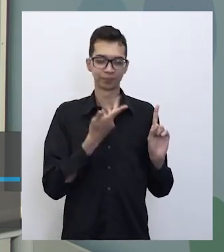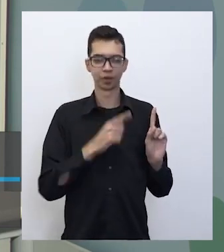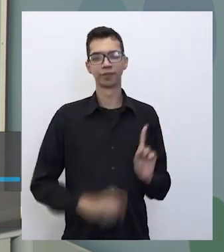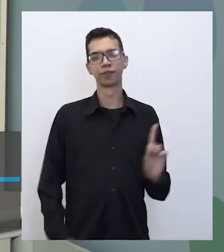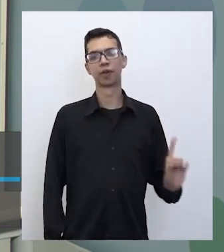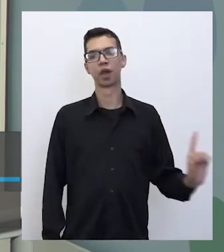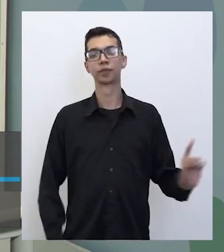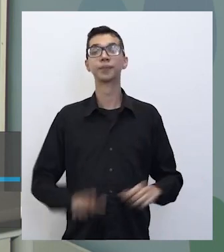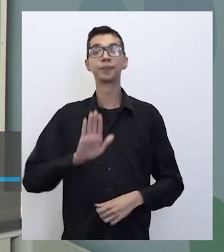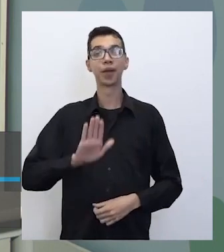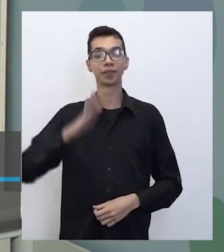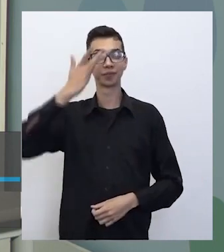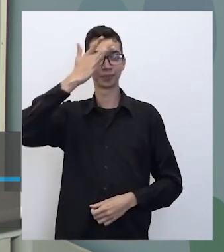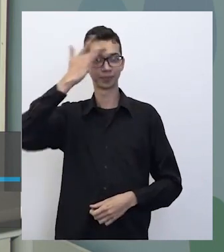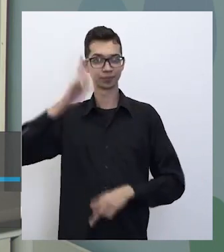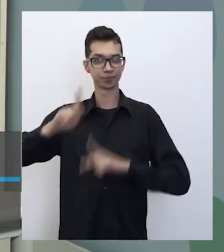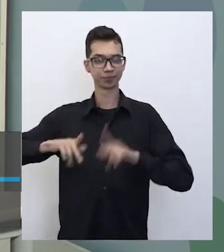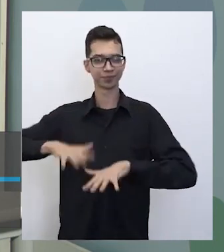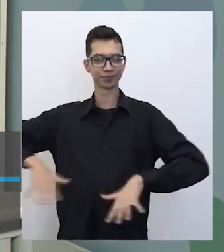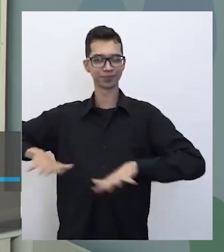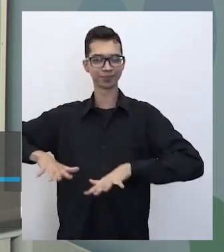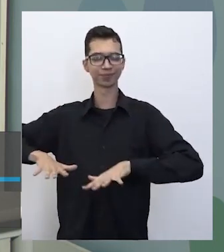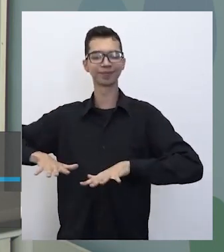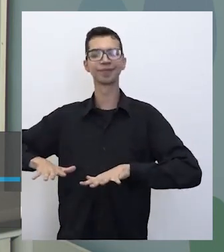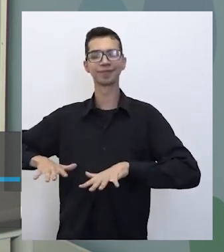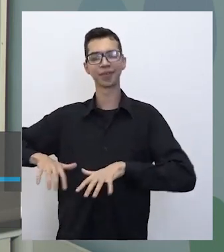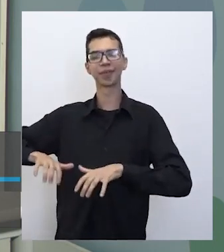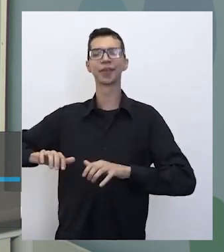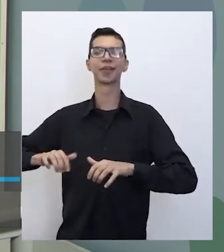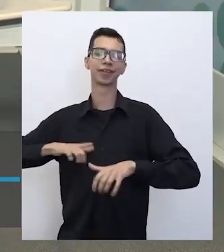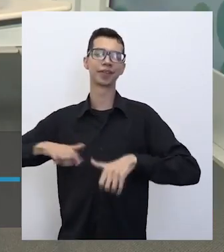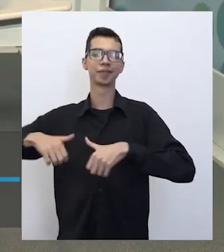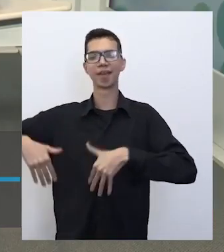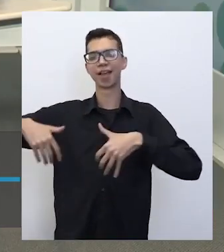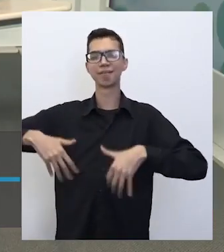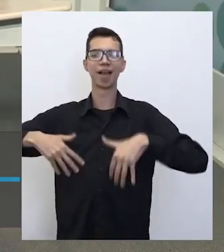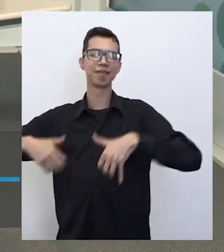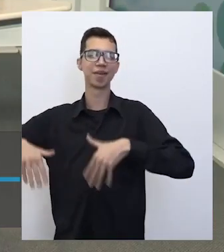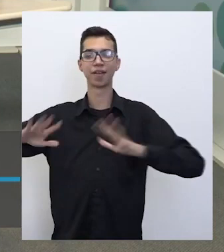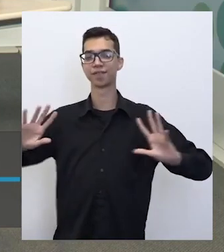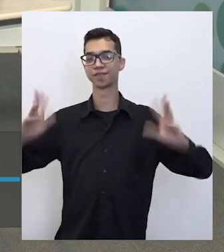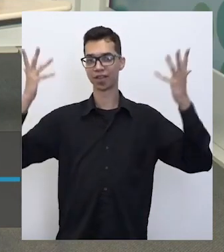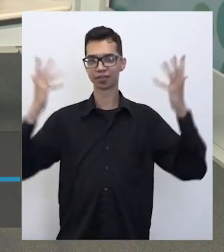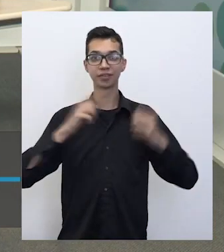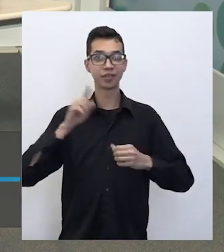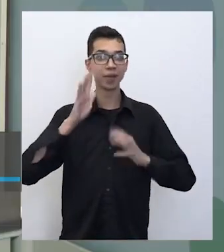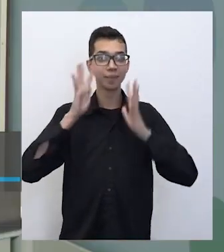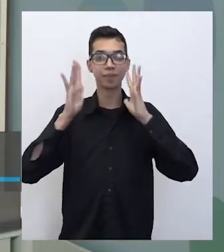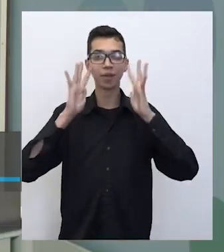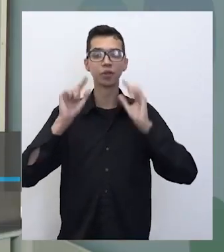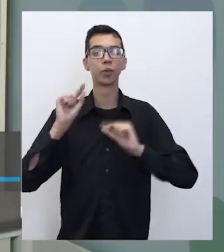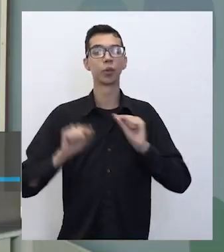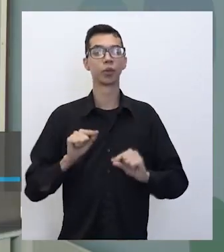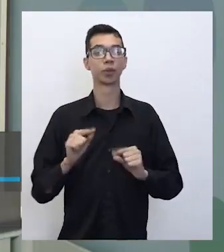fica só o pessoal, né, pro final da festa. Aí no final da festa, professor, imagina. Vão tocar as mesmas músicas? Não, vão tocar outro